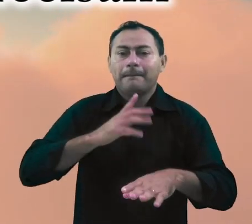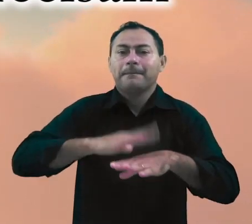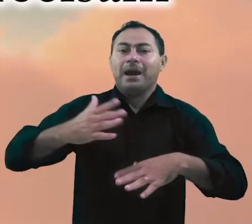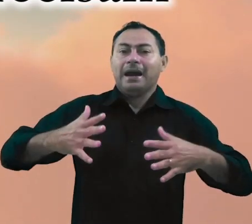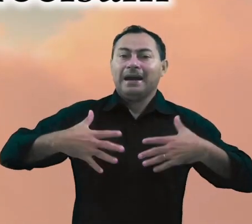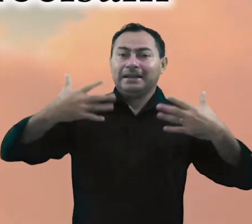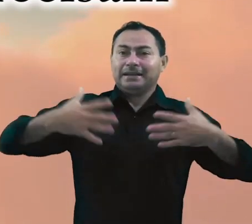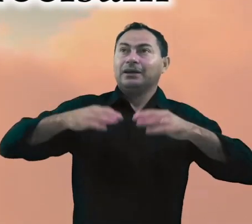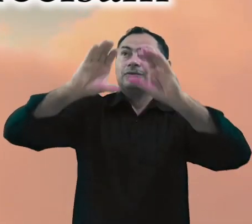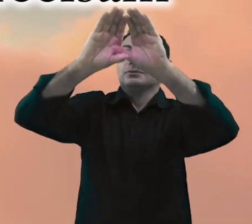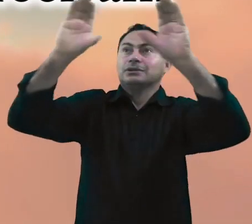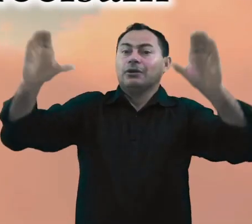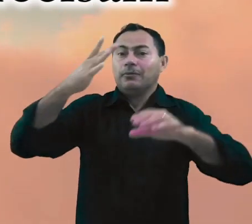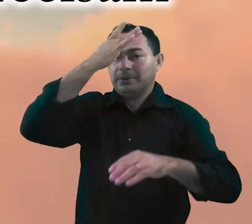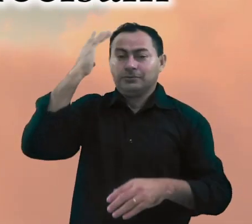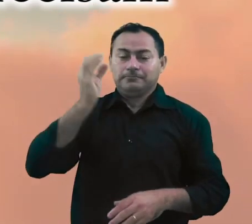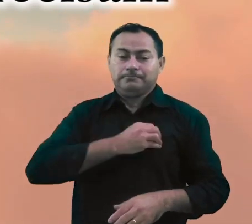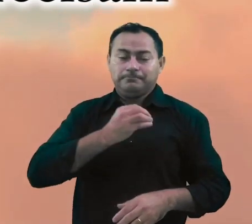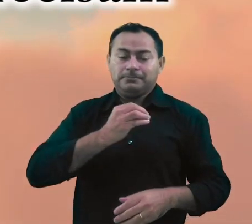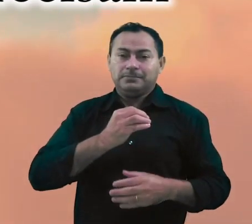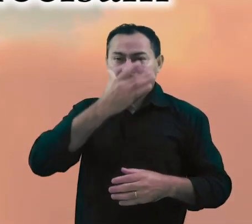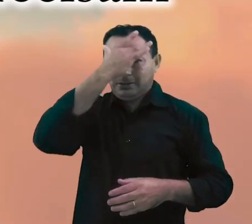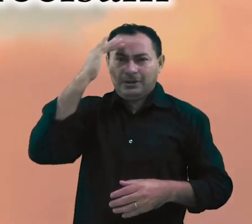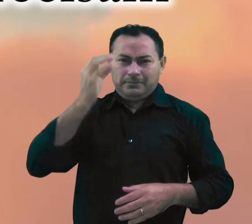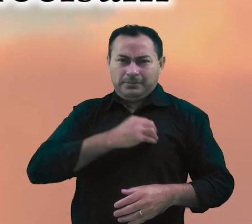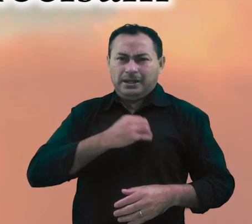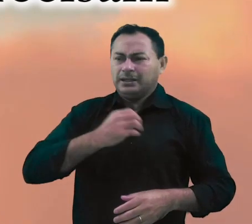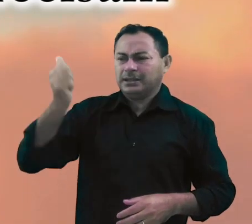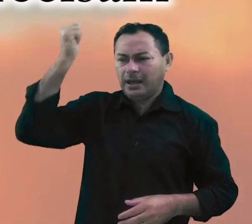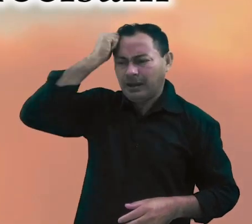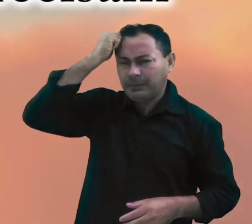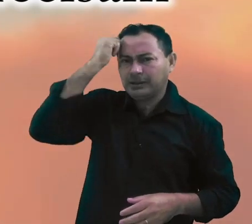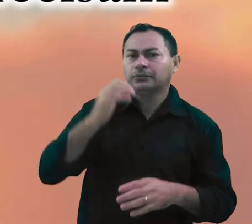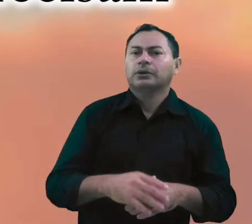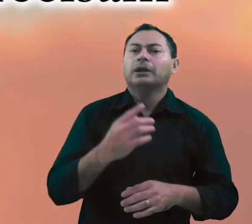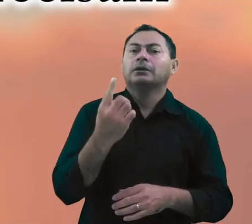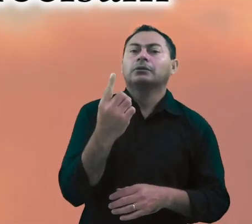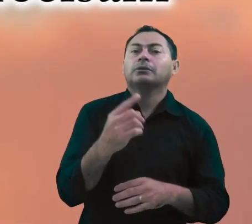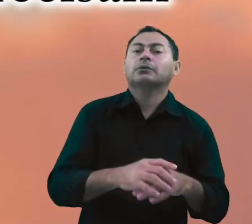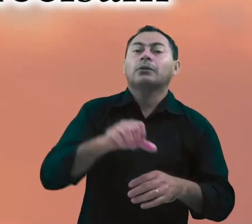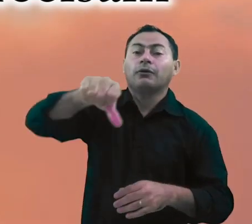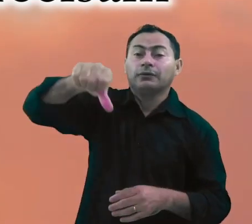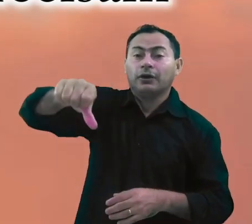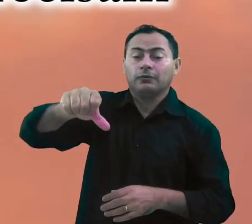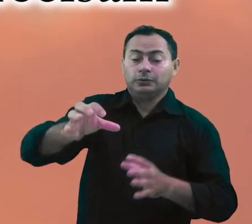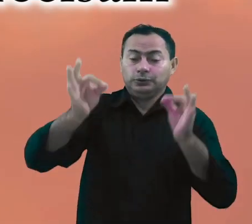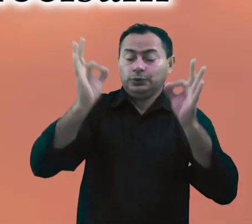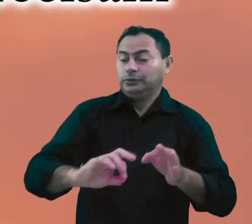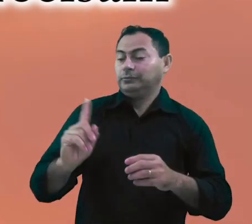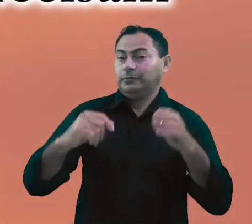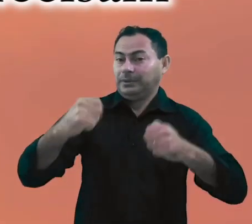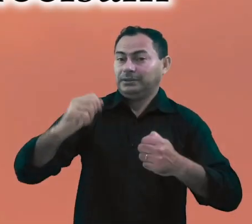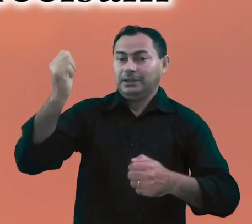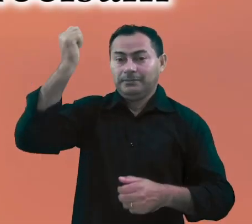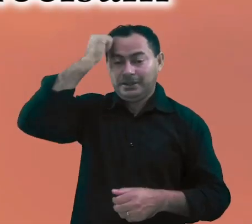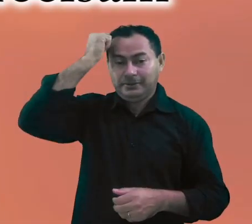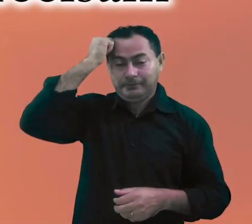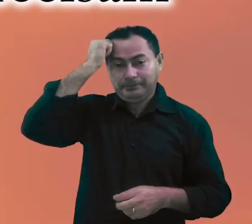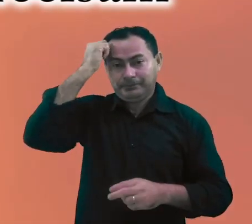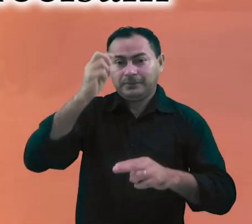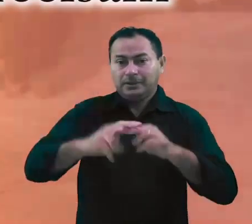forma haverá mais alegria no céu por um pecador que se arrepende, do que por 99 justos que não precisam